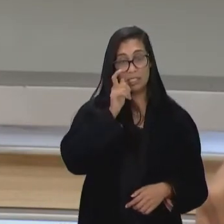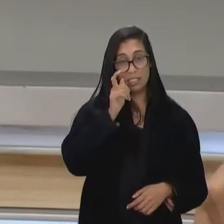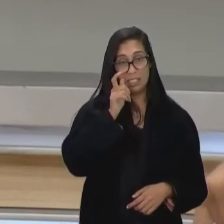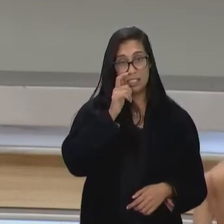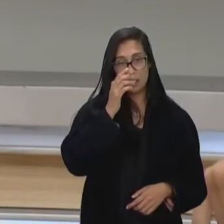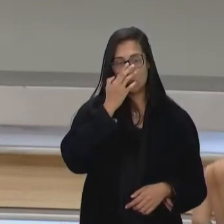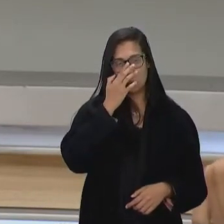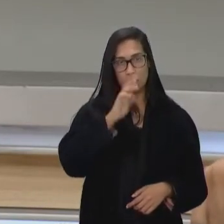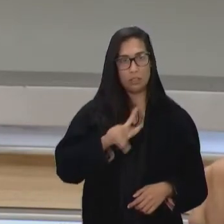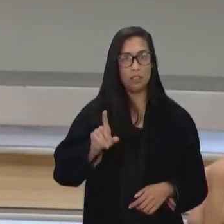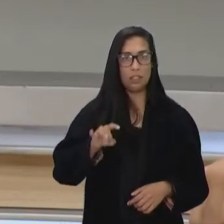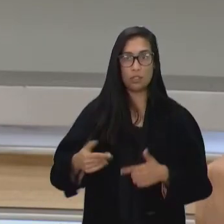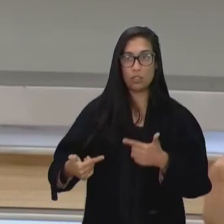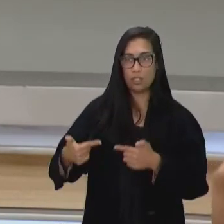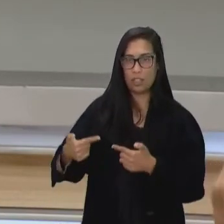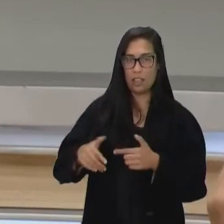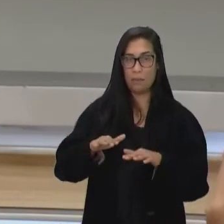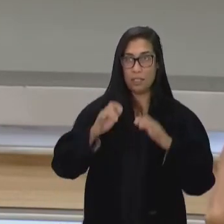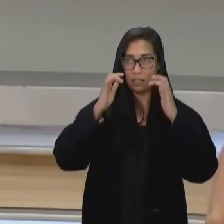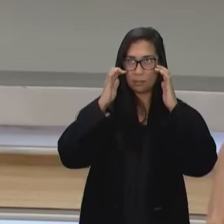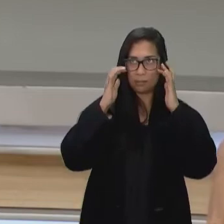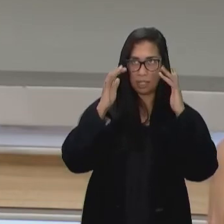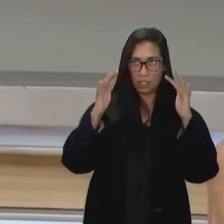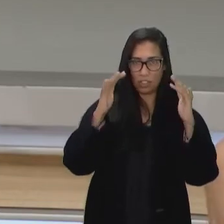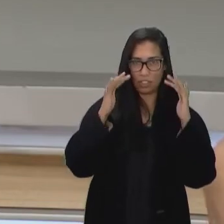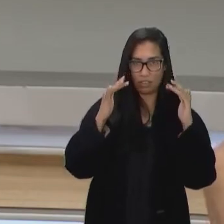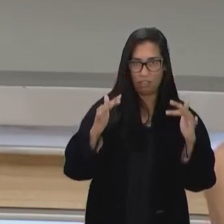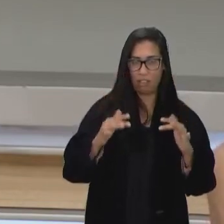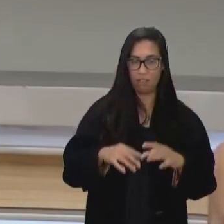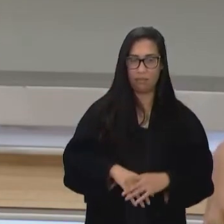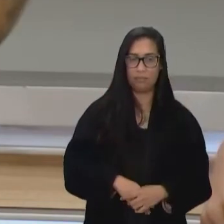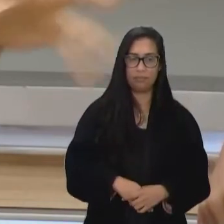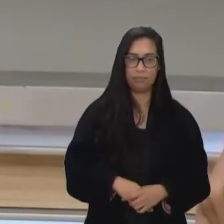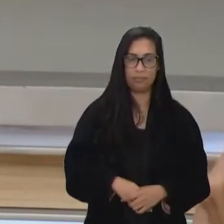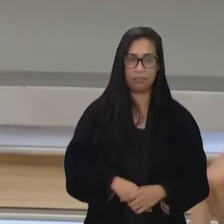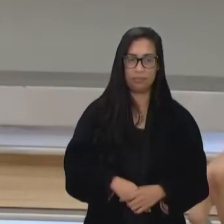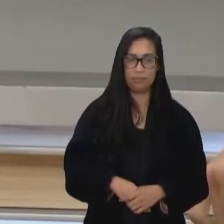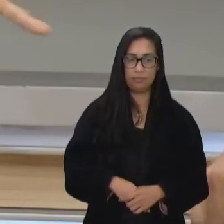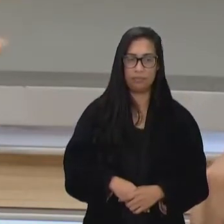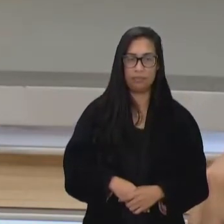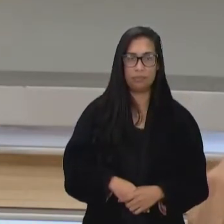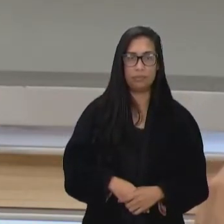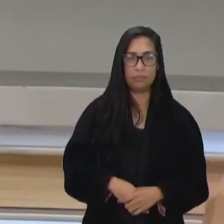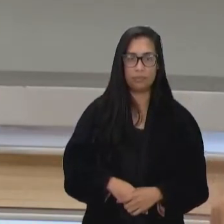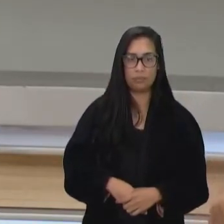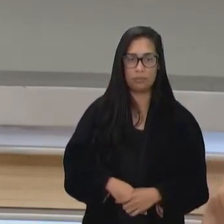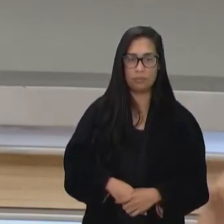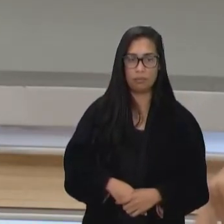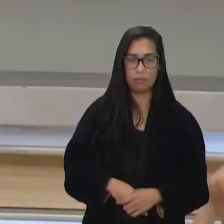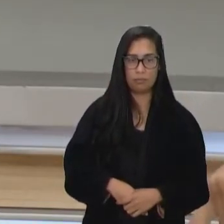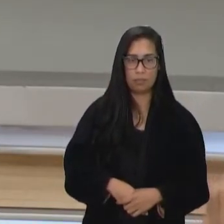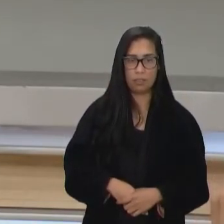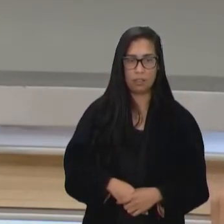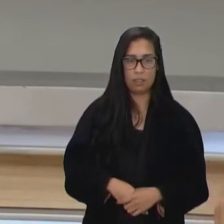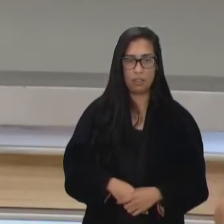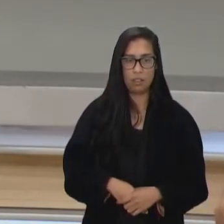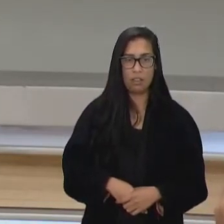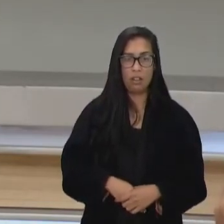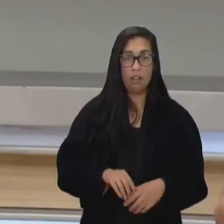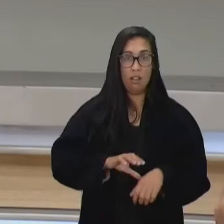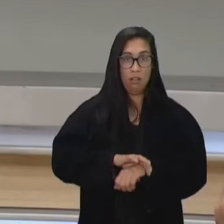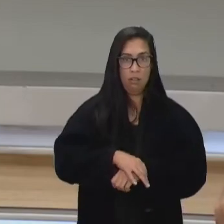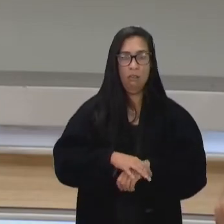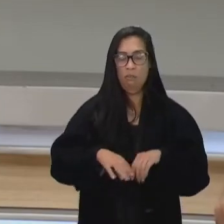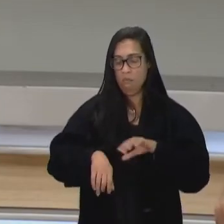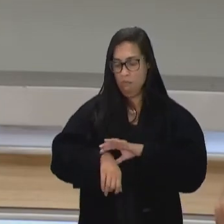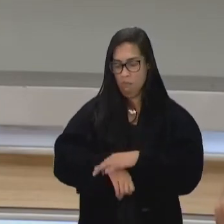as regras, o limite do RPG é a imaginação que a gente tem. Se vocês quiserem, a gente recuperou as pulseiras e